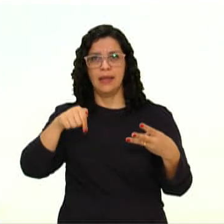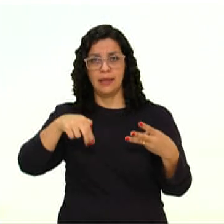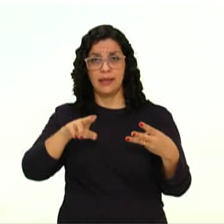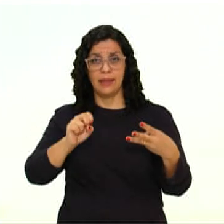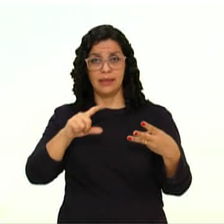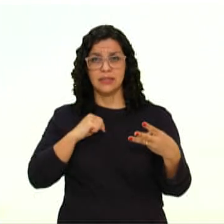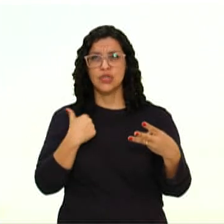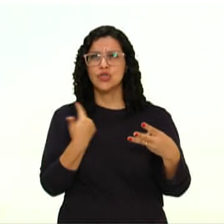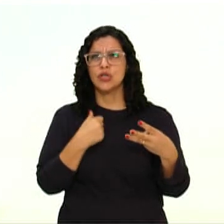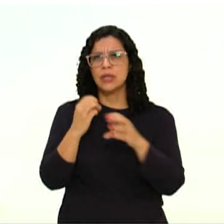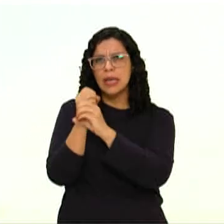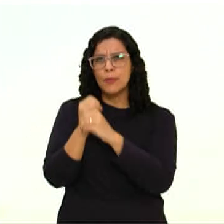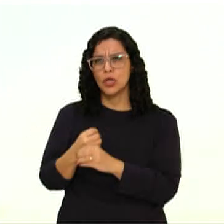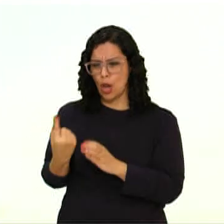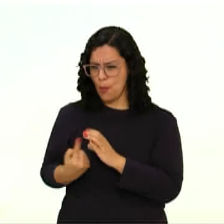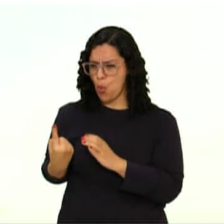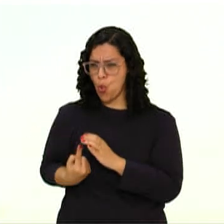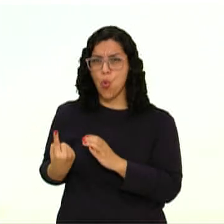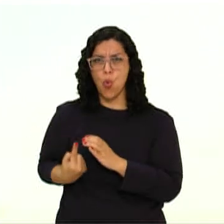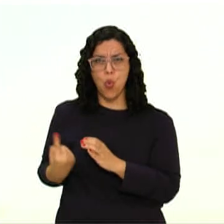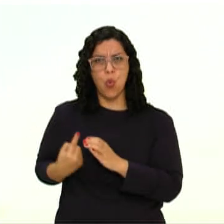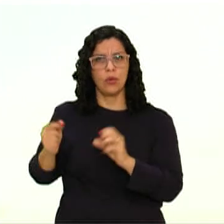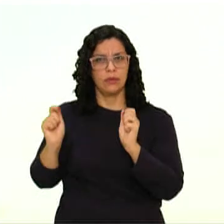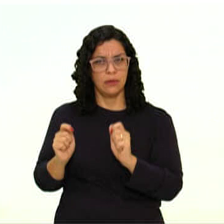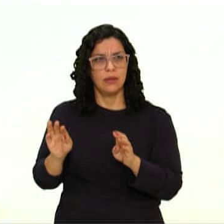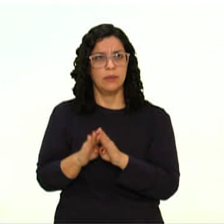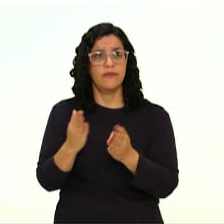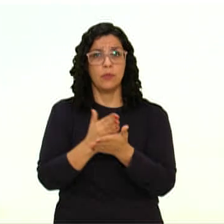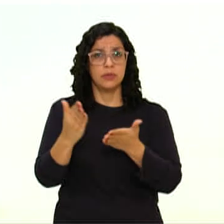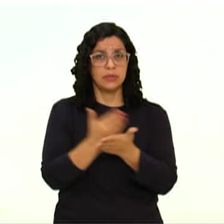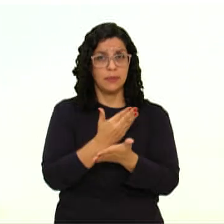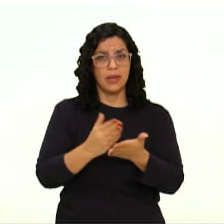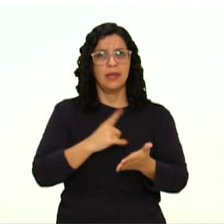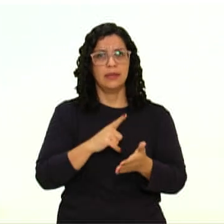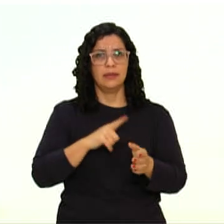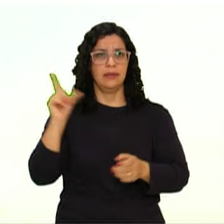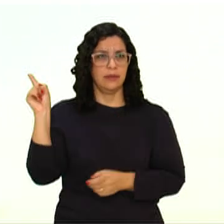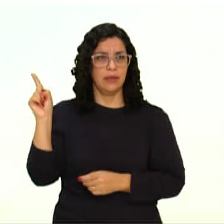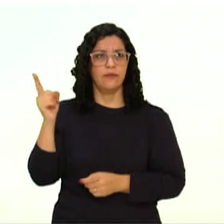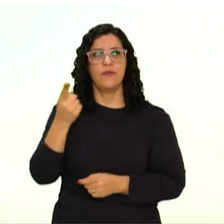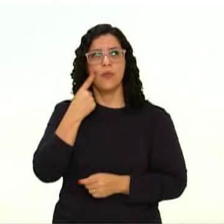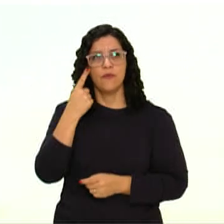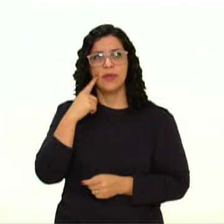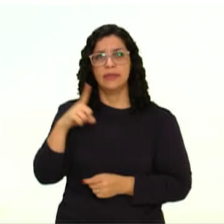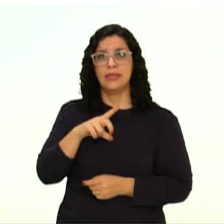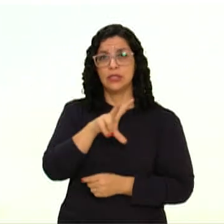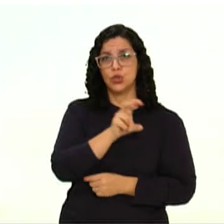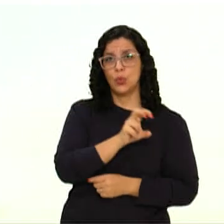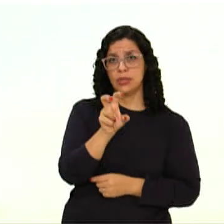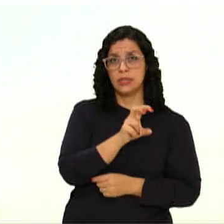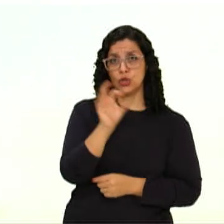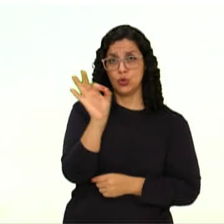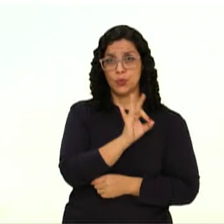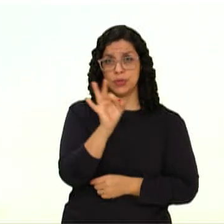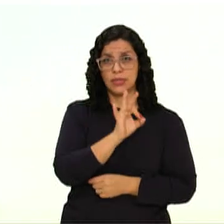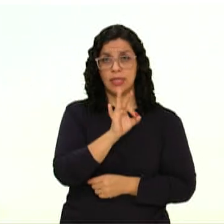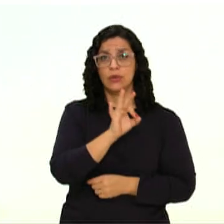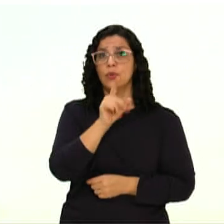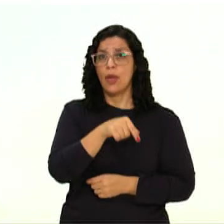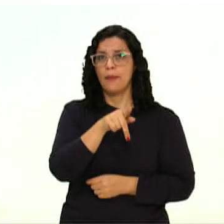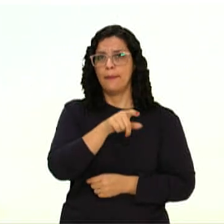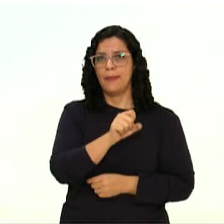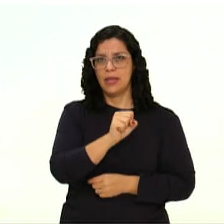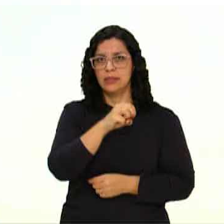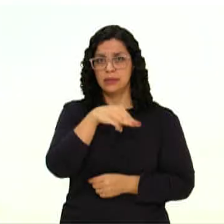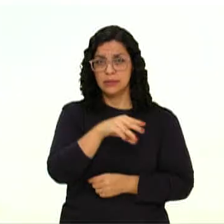centrifugação em laboratório, o que nós vamos ter? Nós vamos conseguir separar os componentes do sangue, nós vamos ver que nós temos 55% do sangue